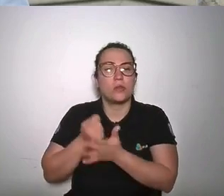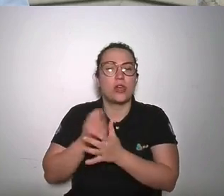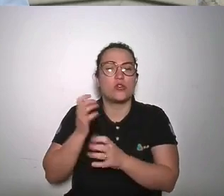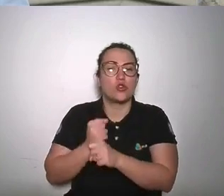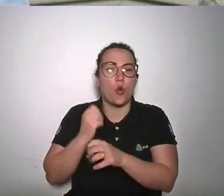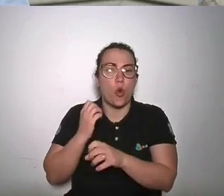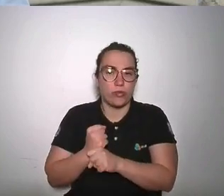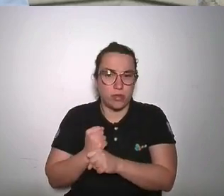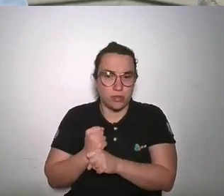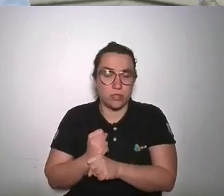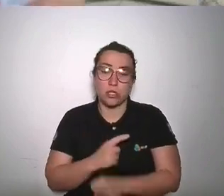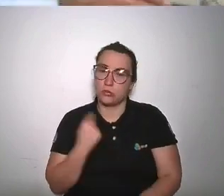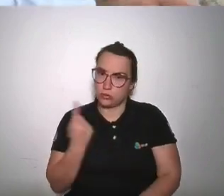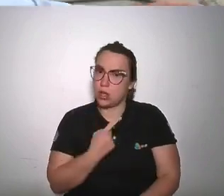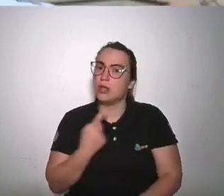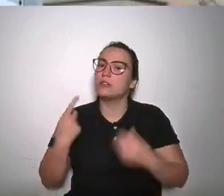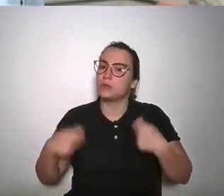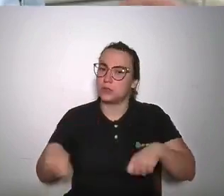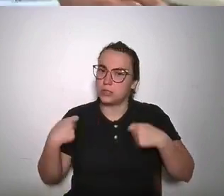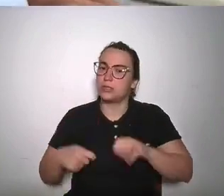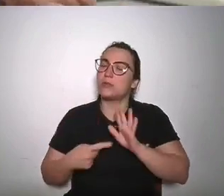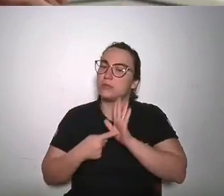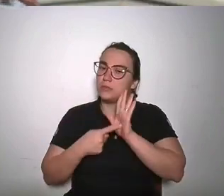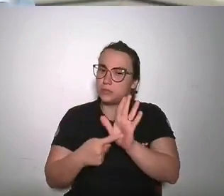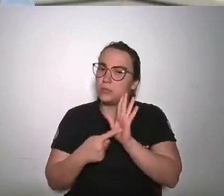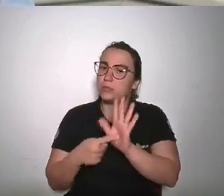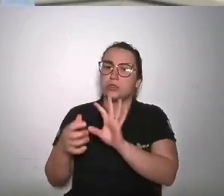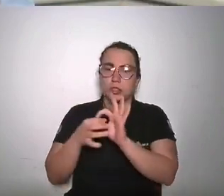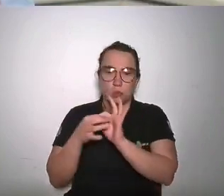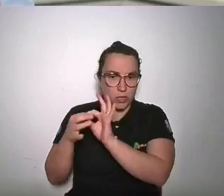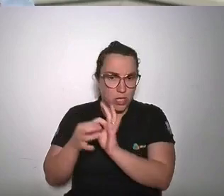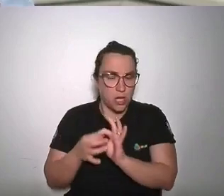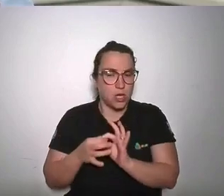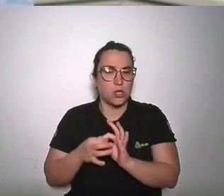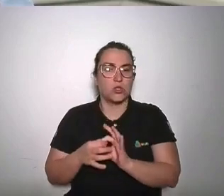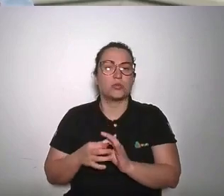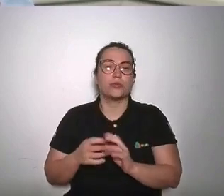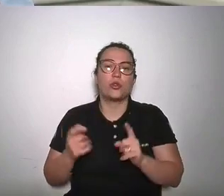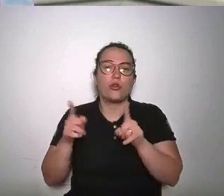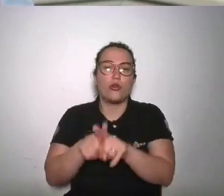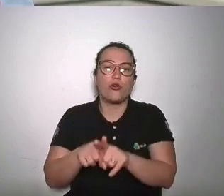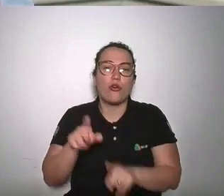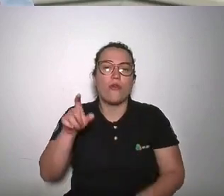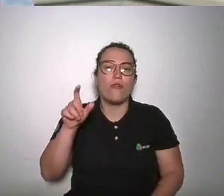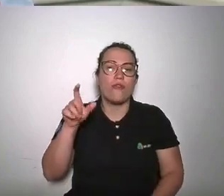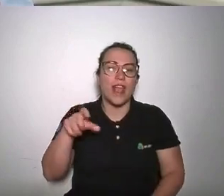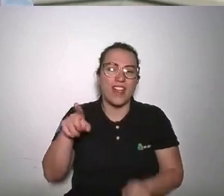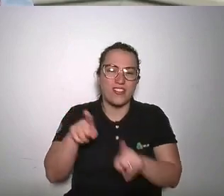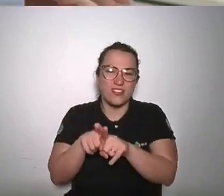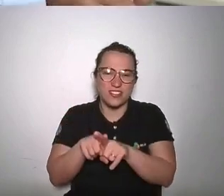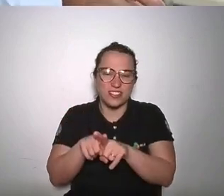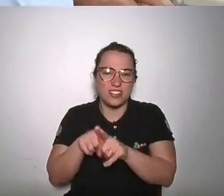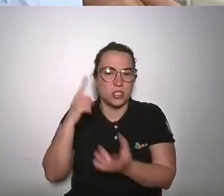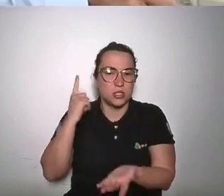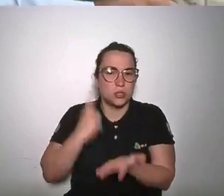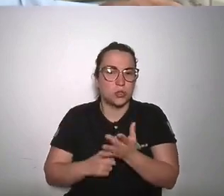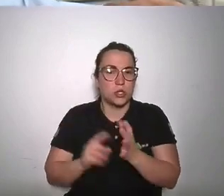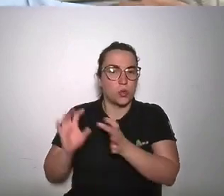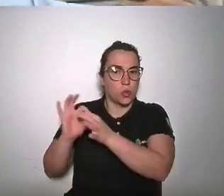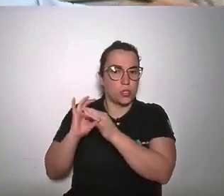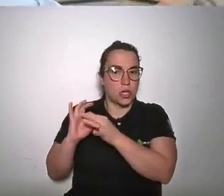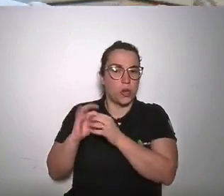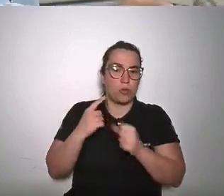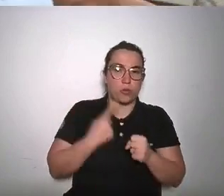Nós devemos satisfação ao Tribunal de Contas da União quando se trata de convênios firmados entre a União e o